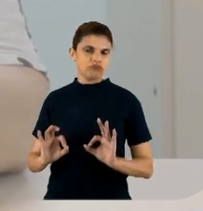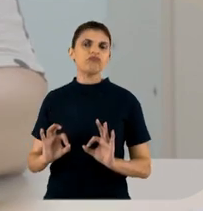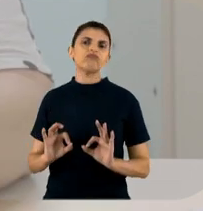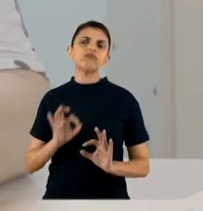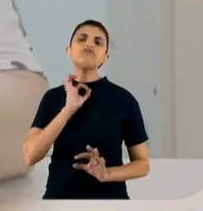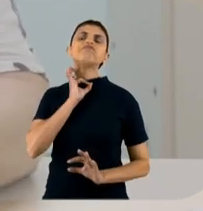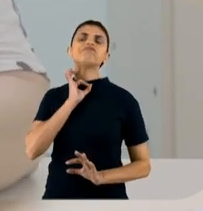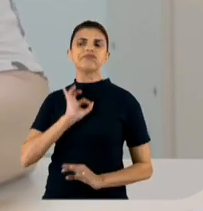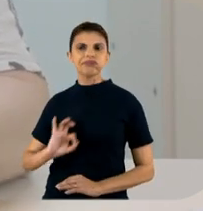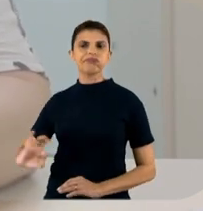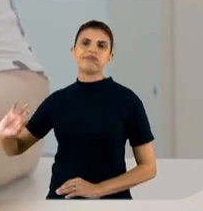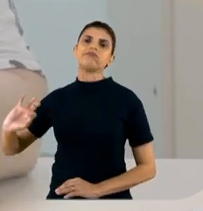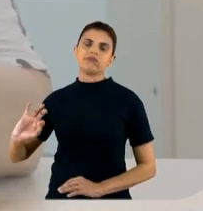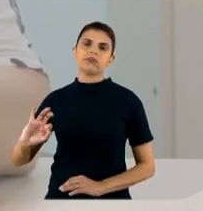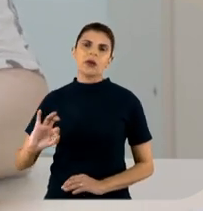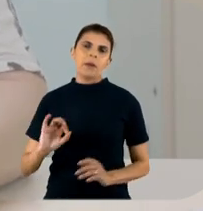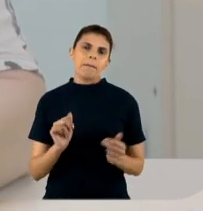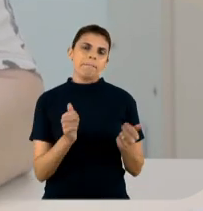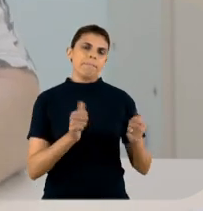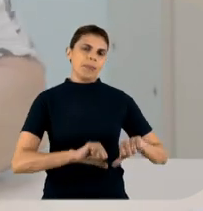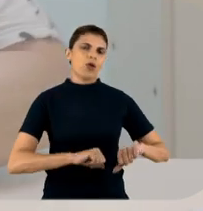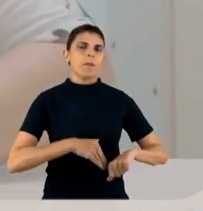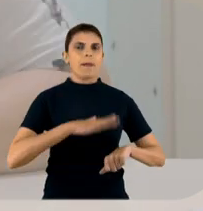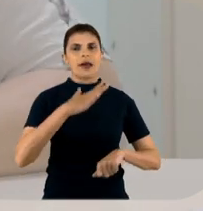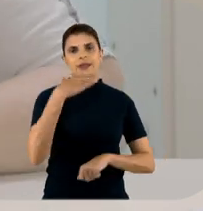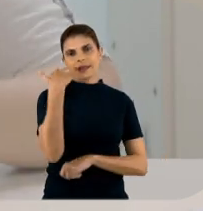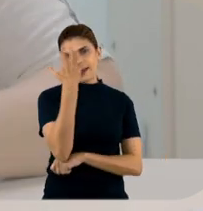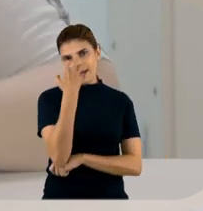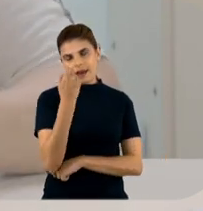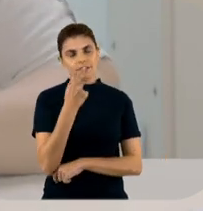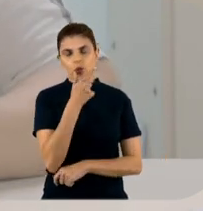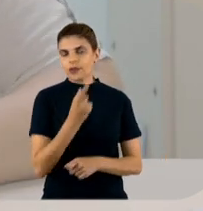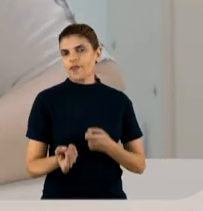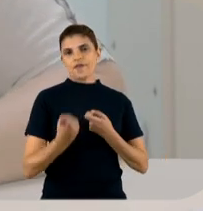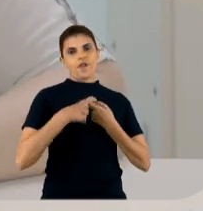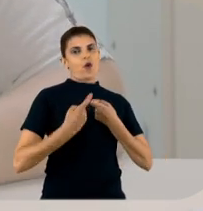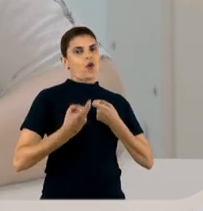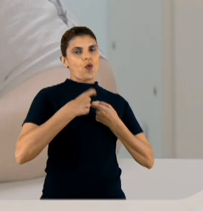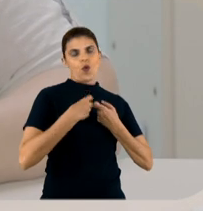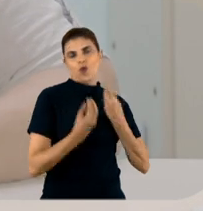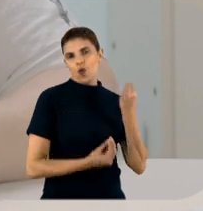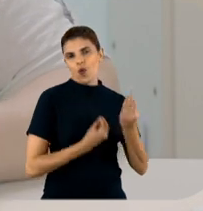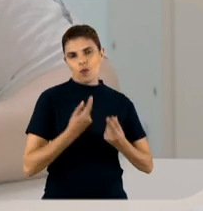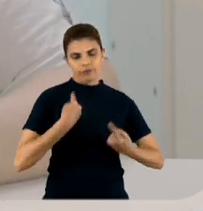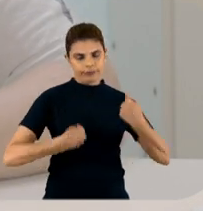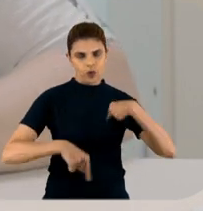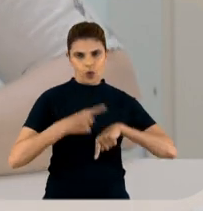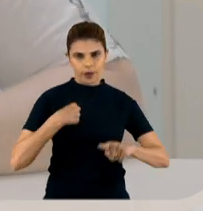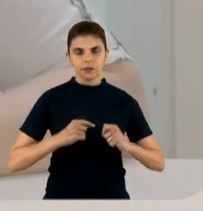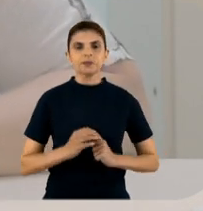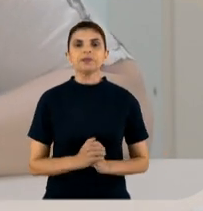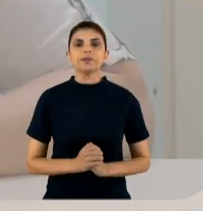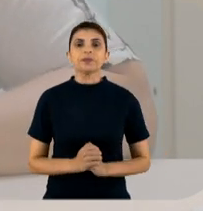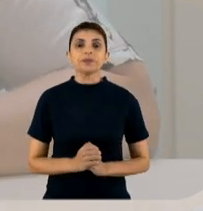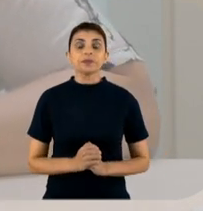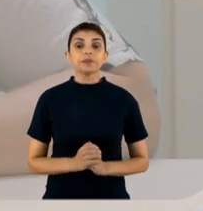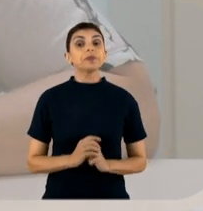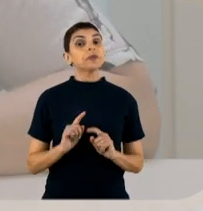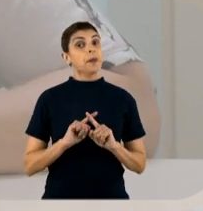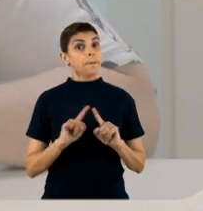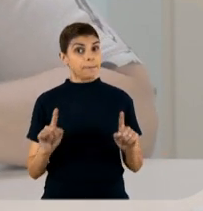de gringola de vez né antes que a a situação se torne mais Irreversível do ponto de de disfunção orgânica né